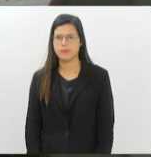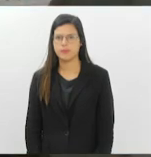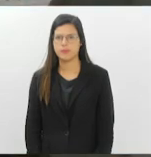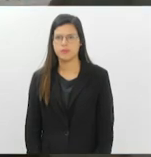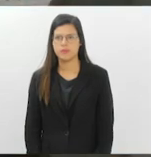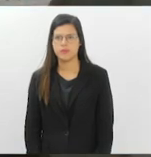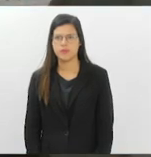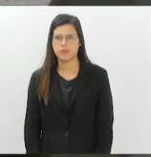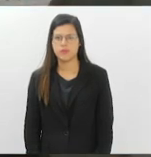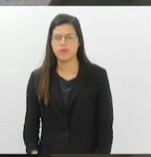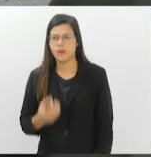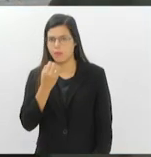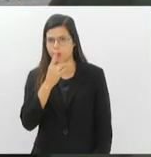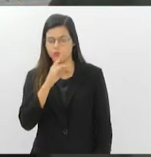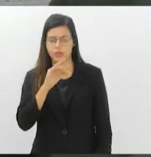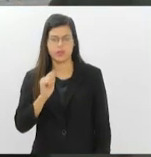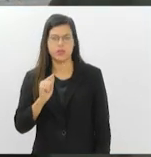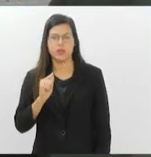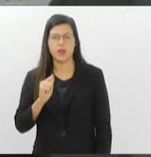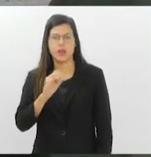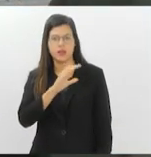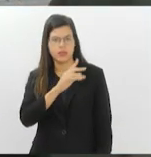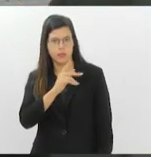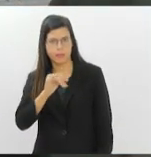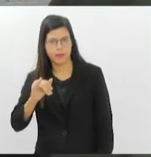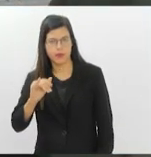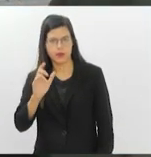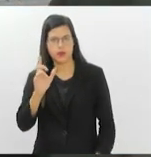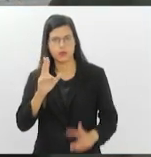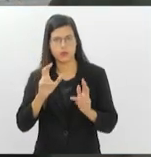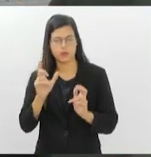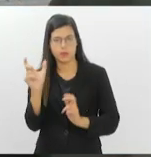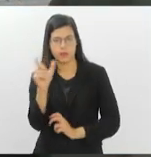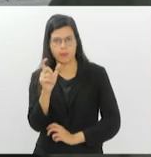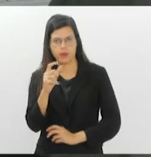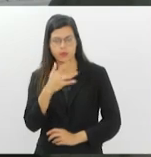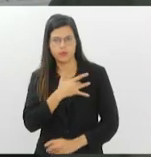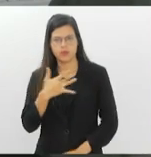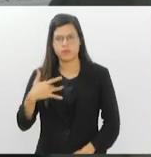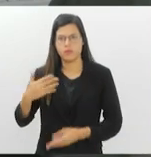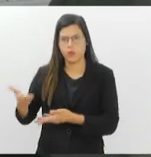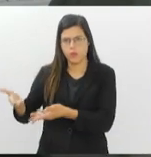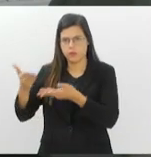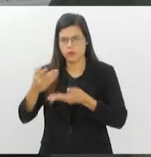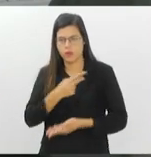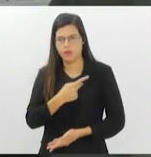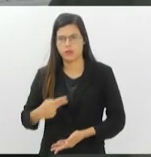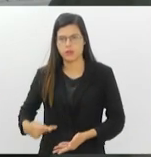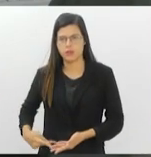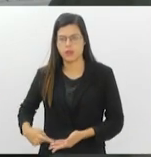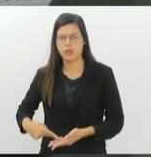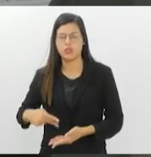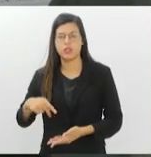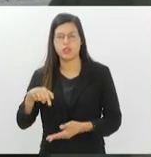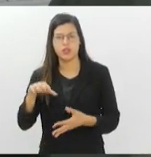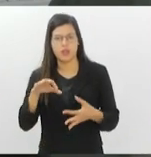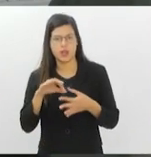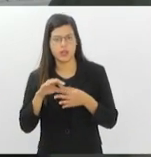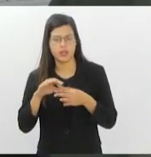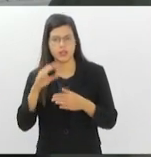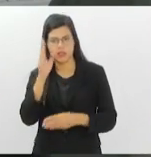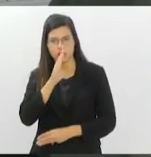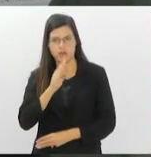agora Bom dia a CPI dos planos de saúde vai convidar o presidente da Agência Nacional de saúde para